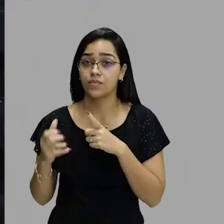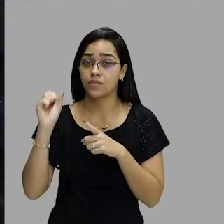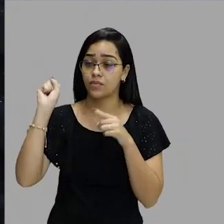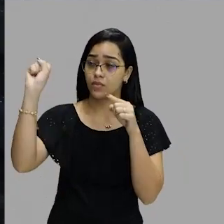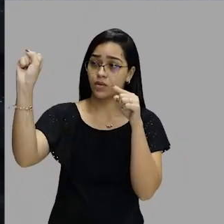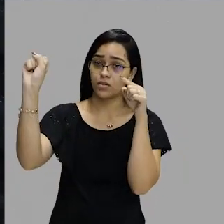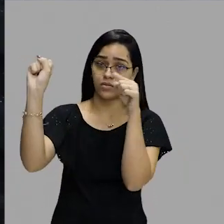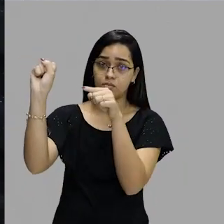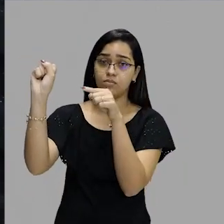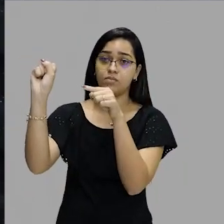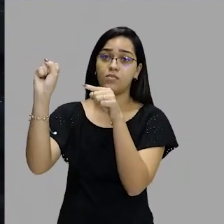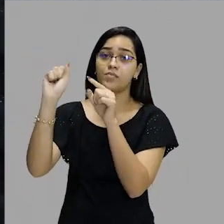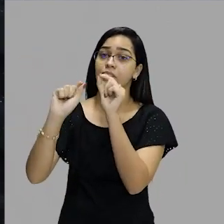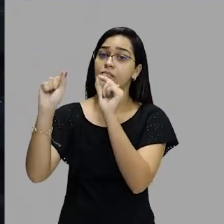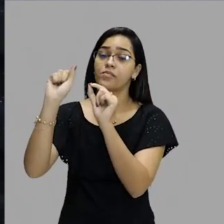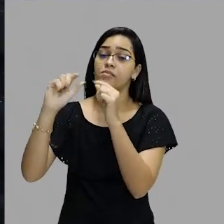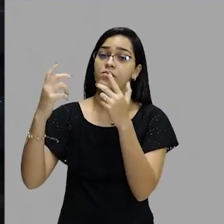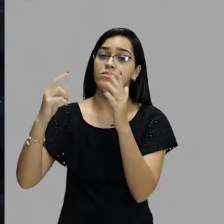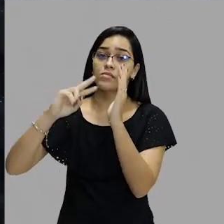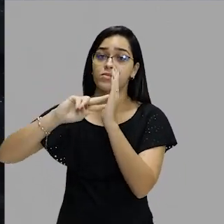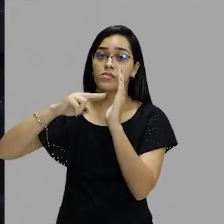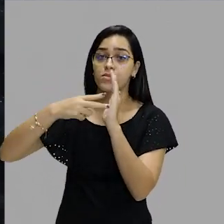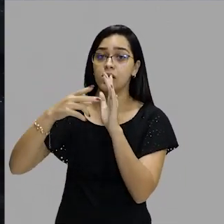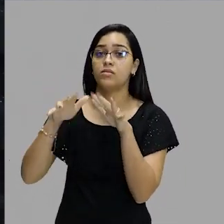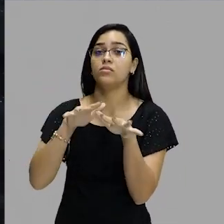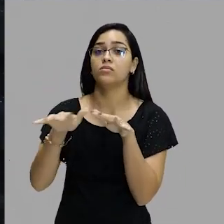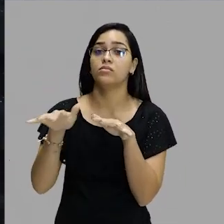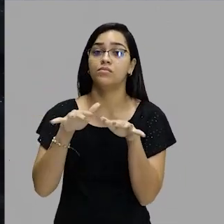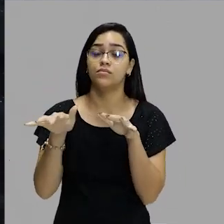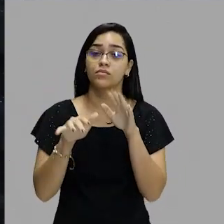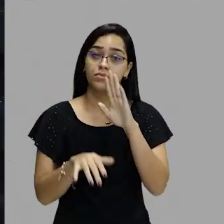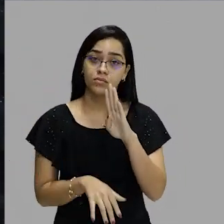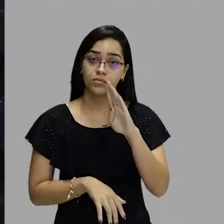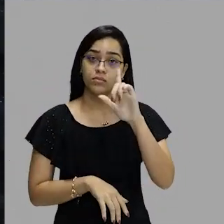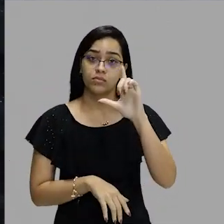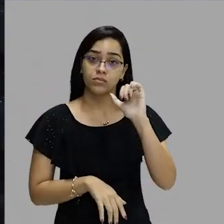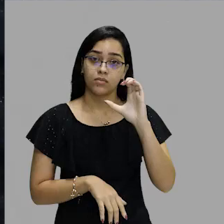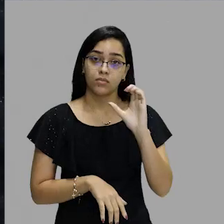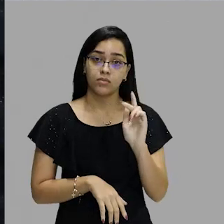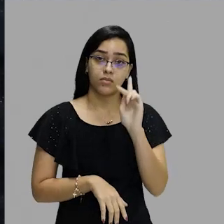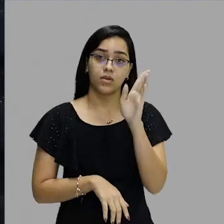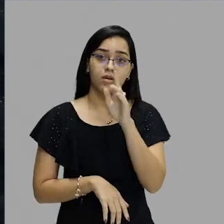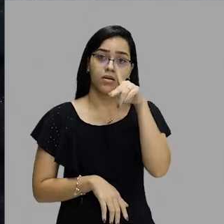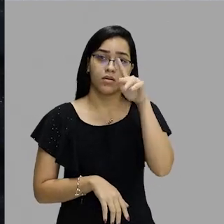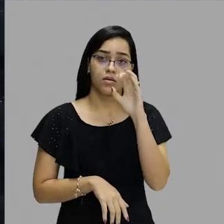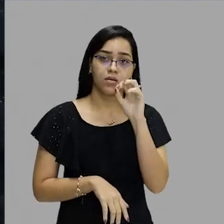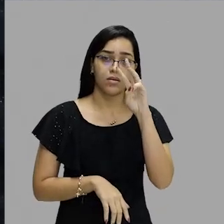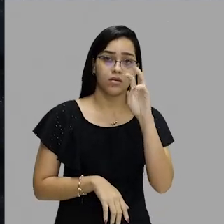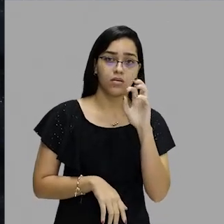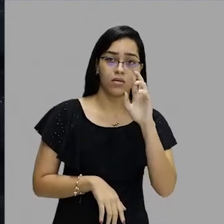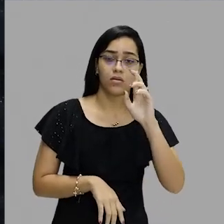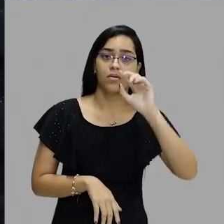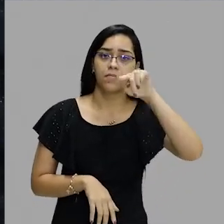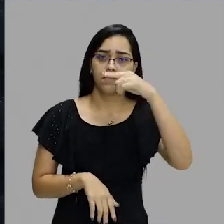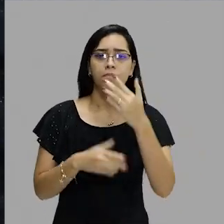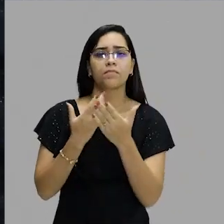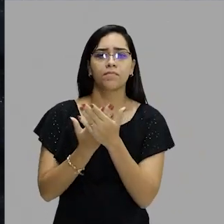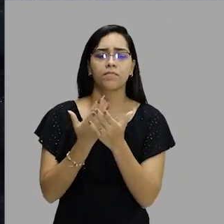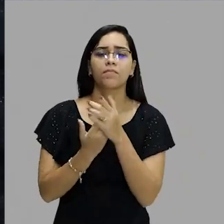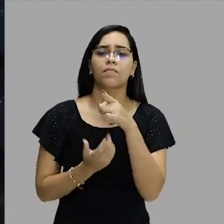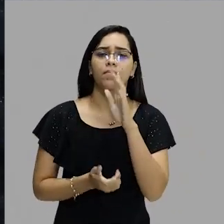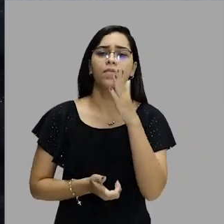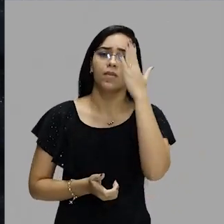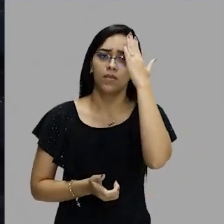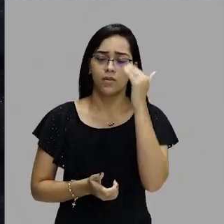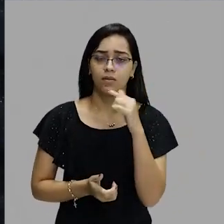punho fechado é o símbolo do movimento Black Power. Depois nós falaremos isso em outra aula. Mas você já sabe,